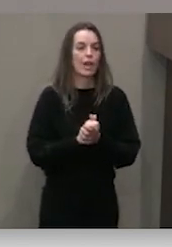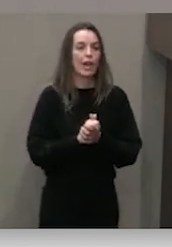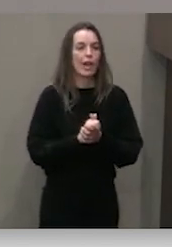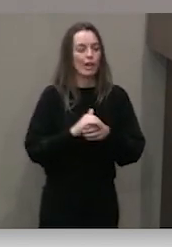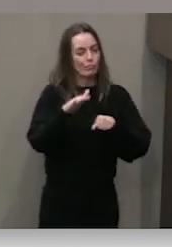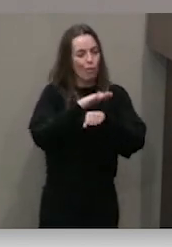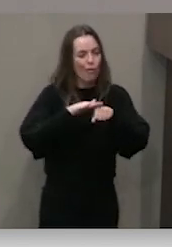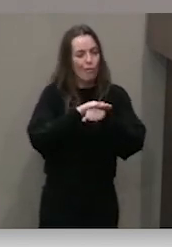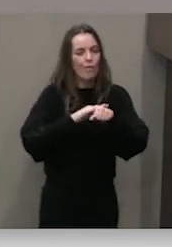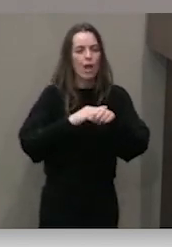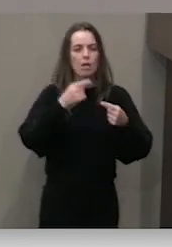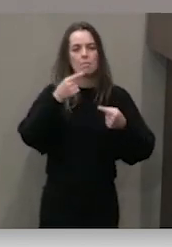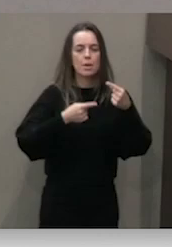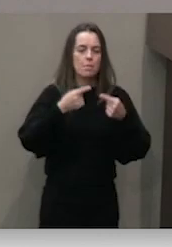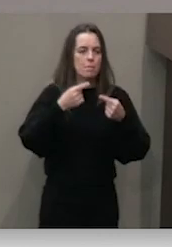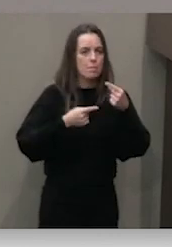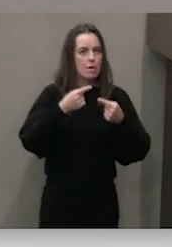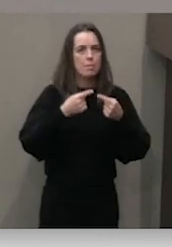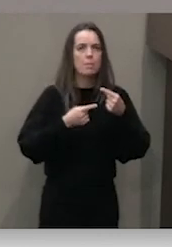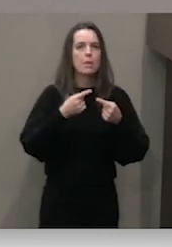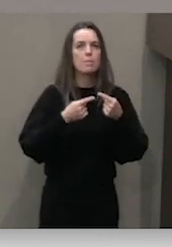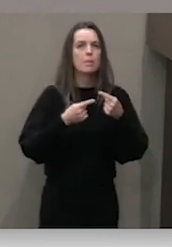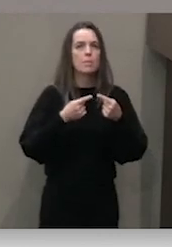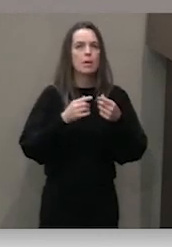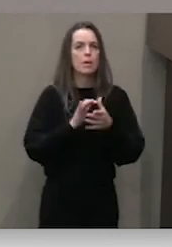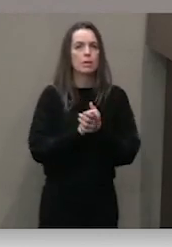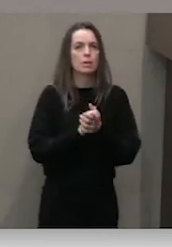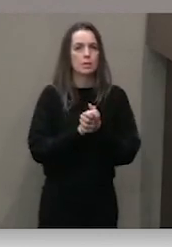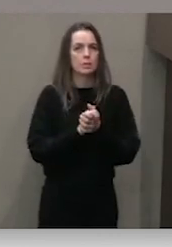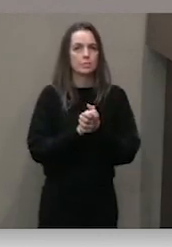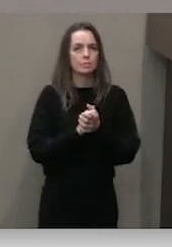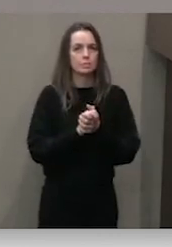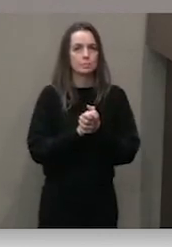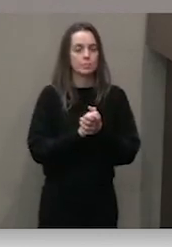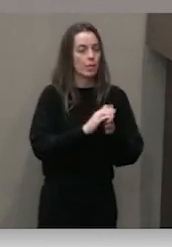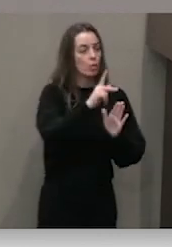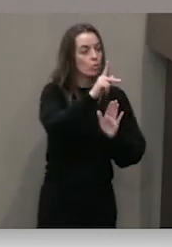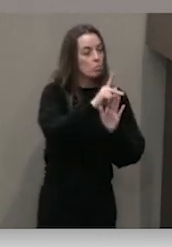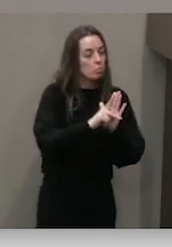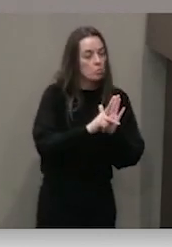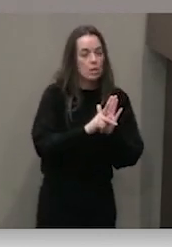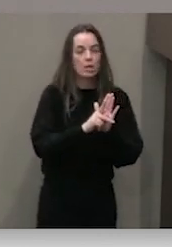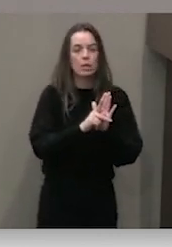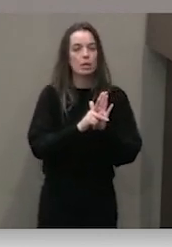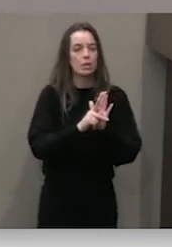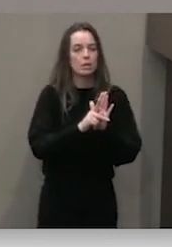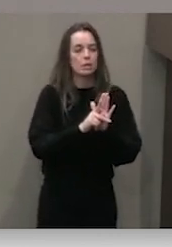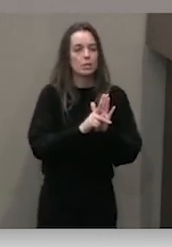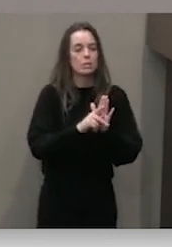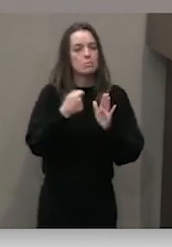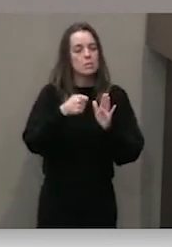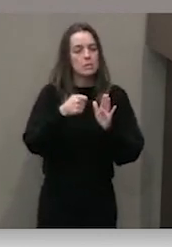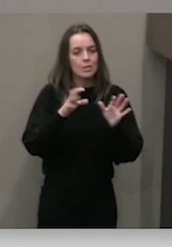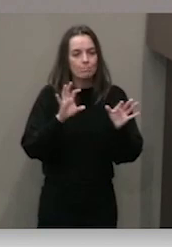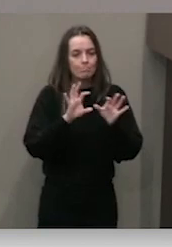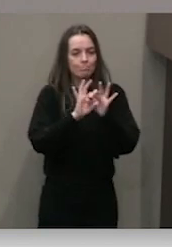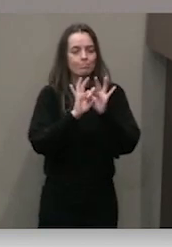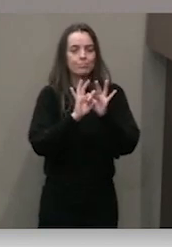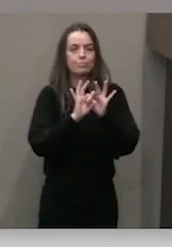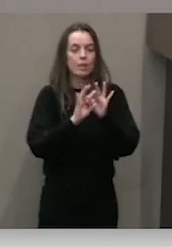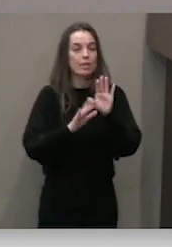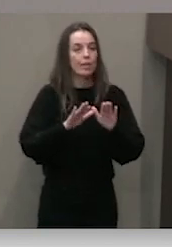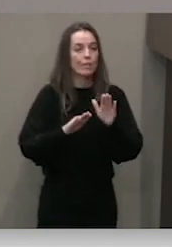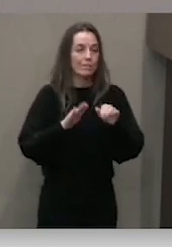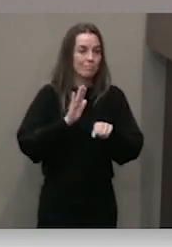diálogo, a convergência entre esses diferentes planos é fundamental. Talvez seja mais desafiador